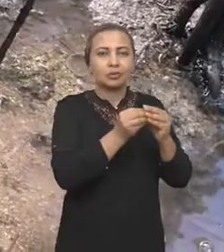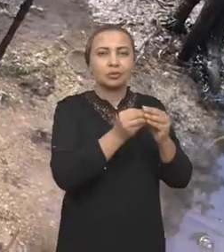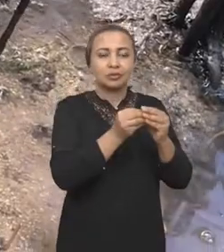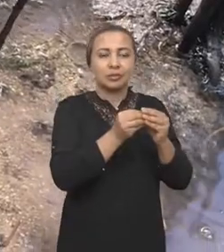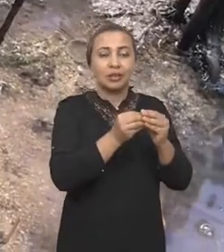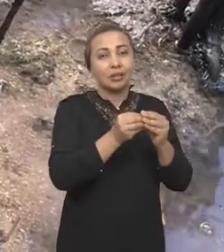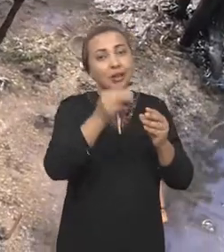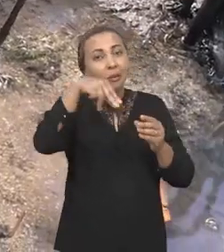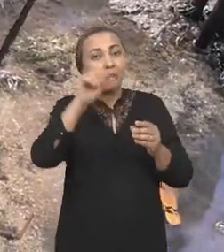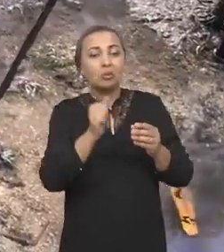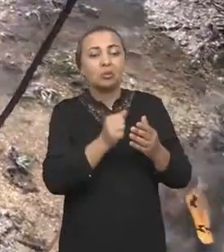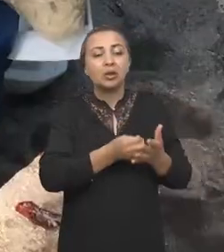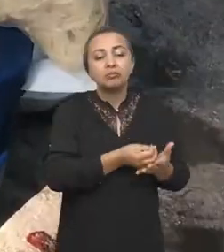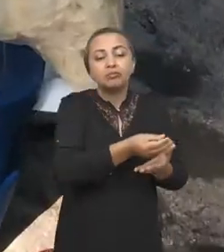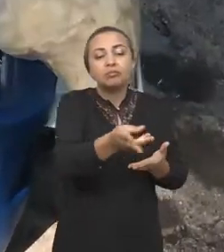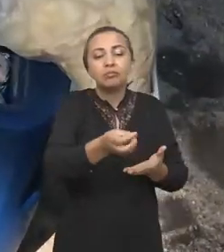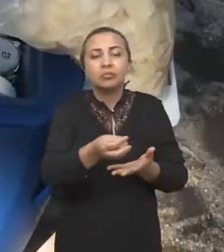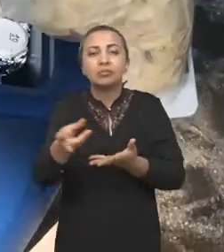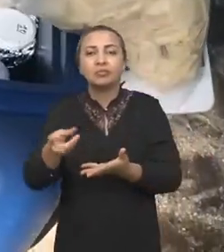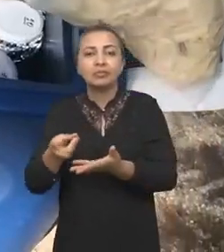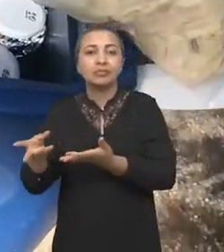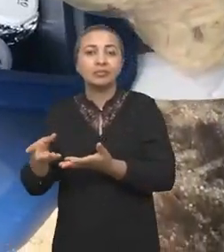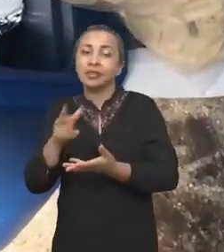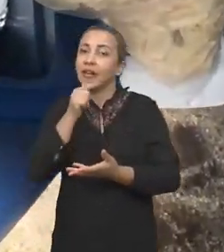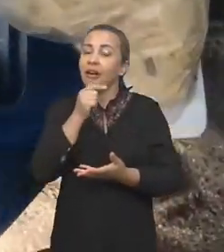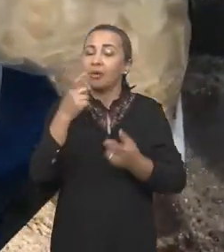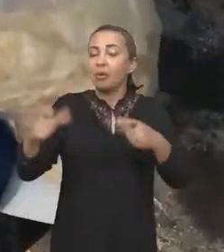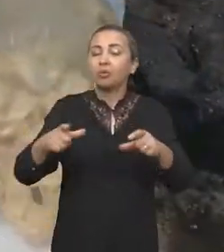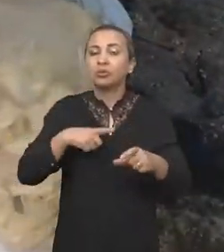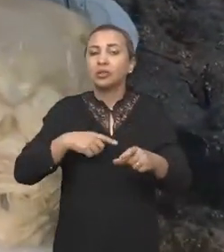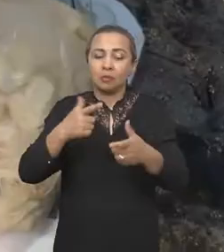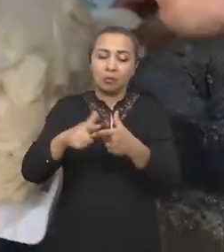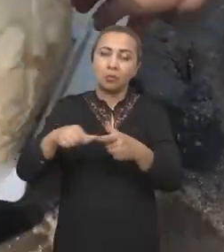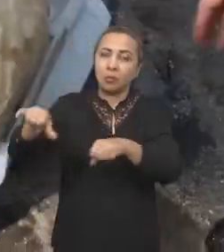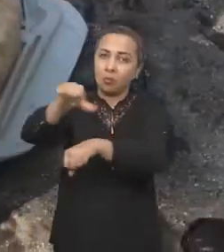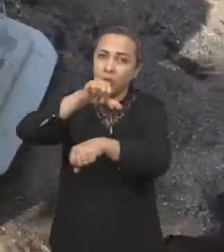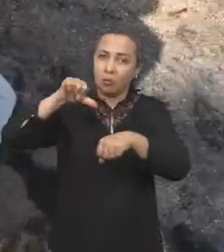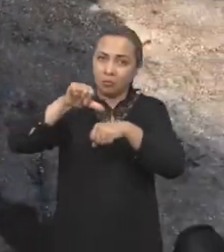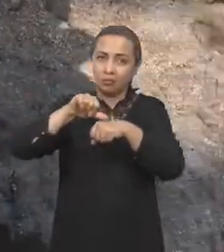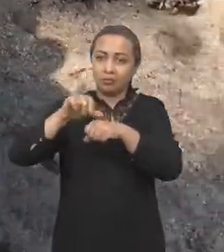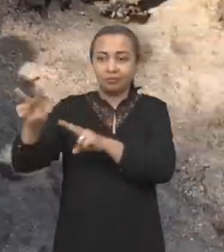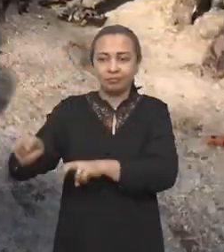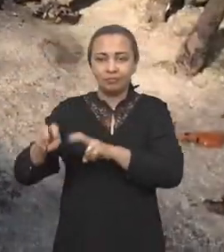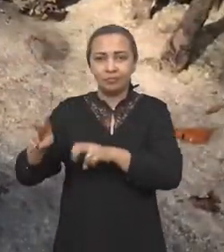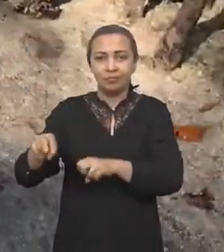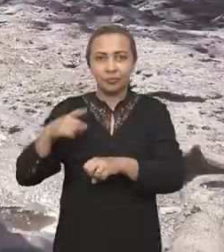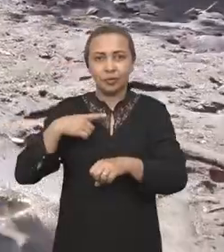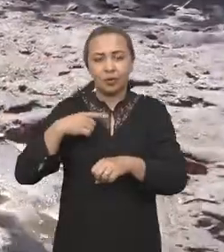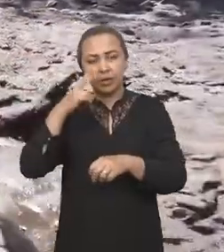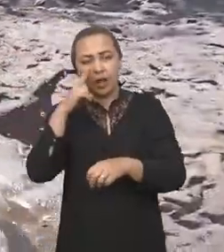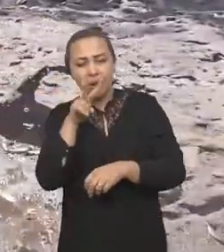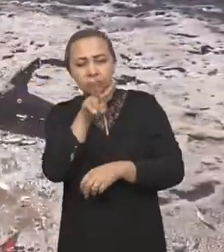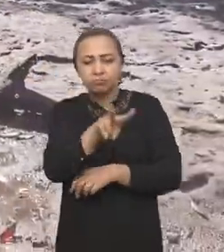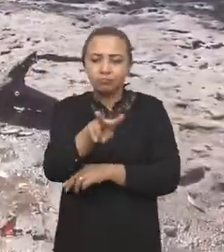em seguida essas mudas, essas plantas são inseridas na área que sofreu derramamento de óleo. Em campo, nós